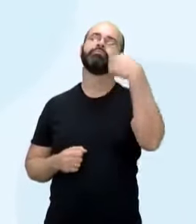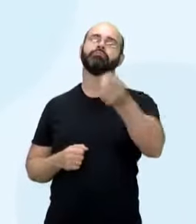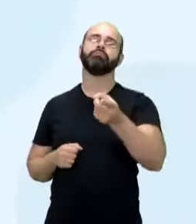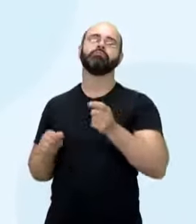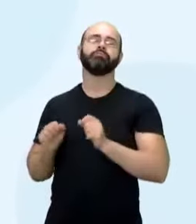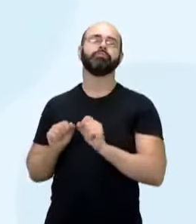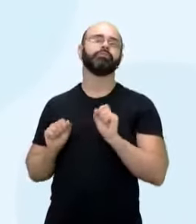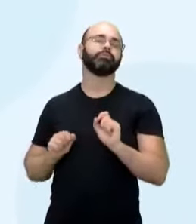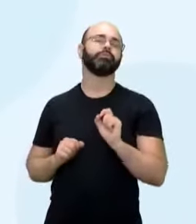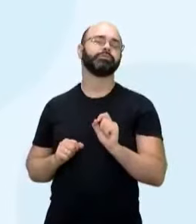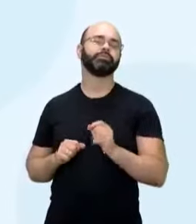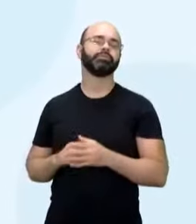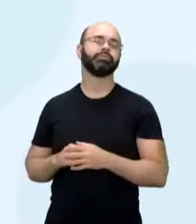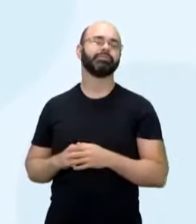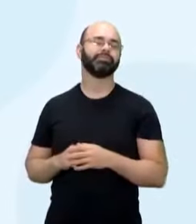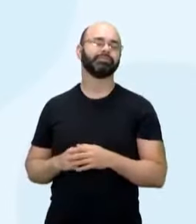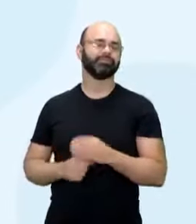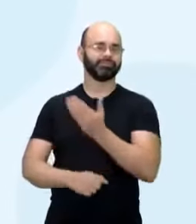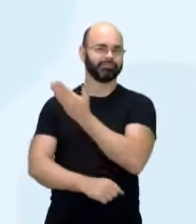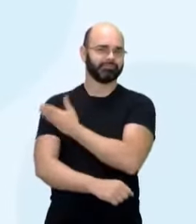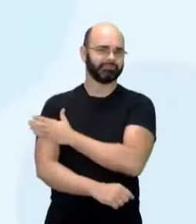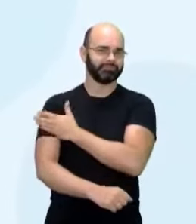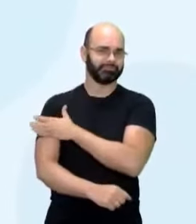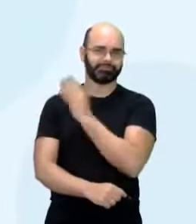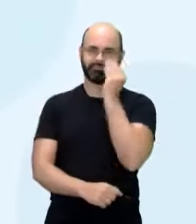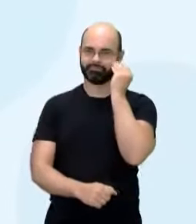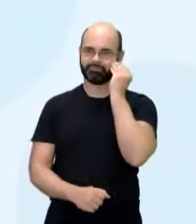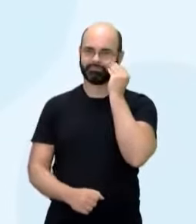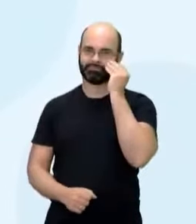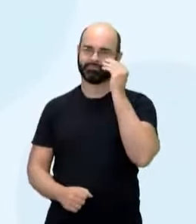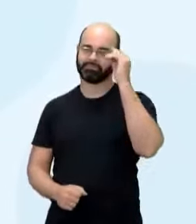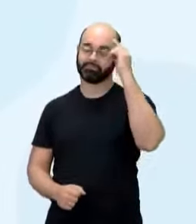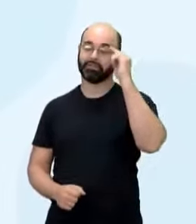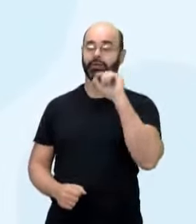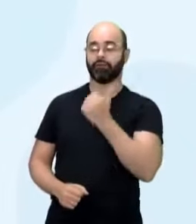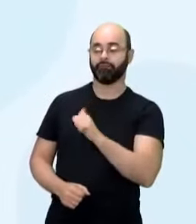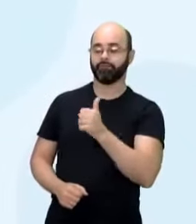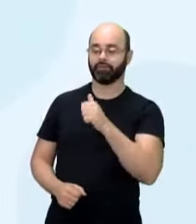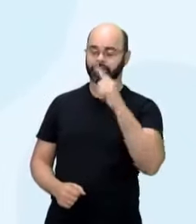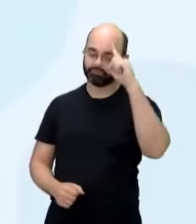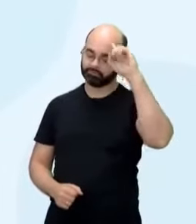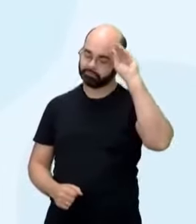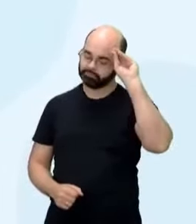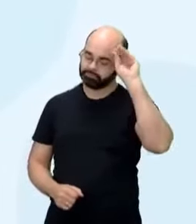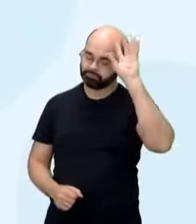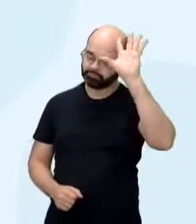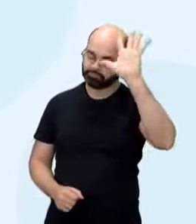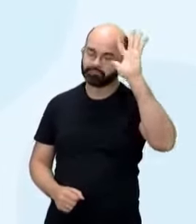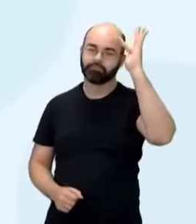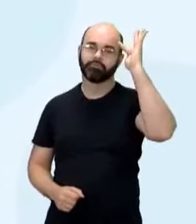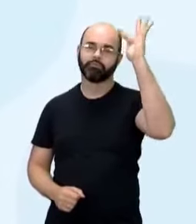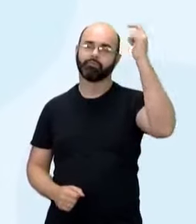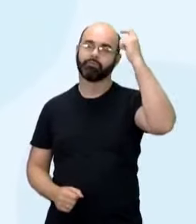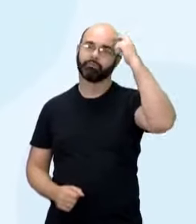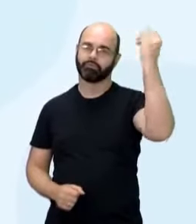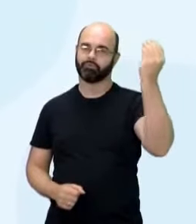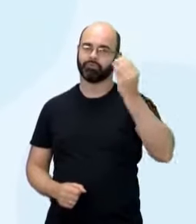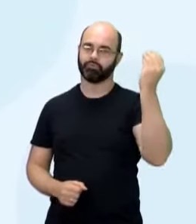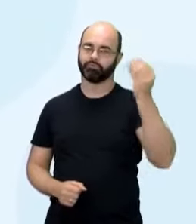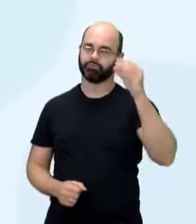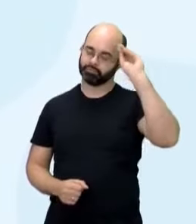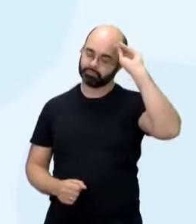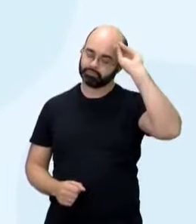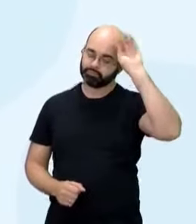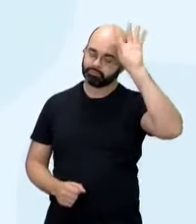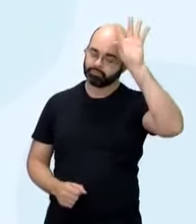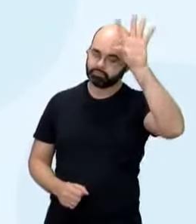passo? A gente falou que ia fazer um exercício de avaliar e de projetar, né? Que a gente ia propor para que vocês fizessem, né? O